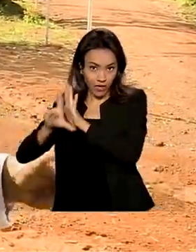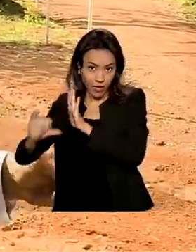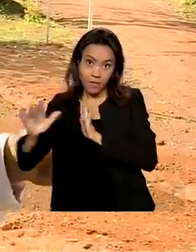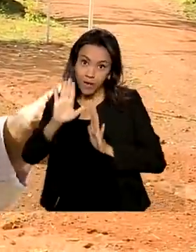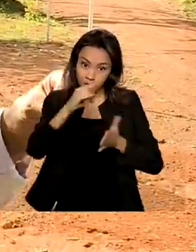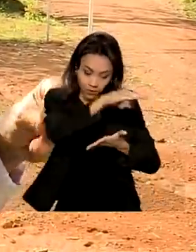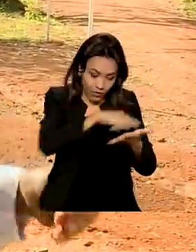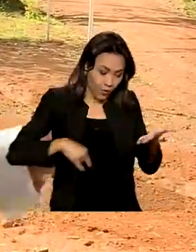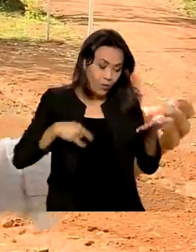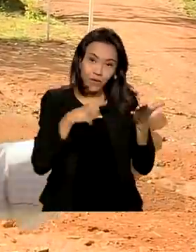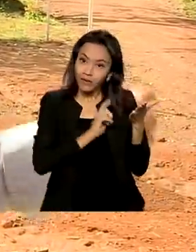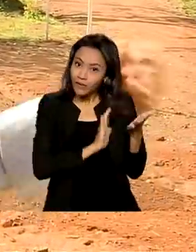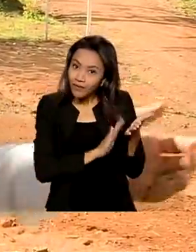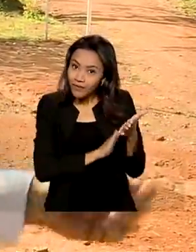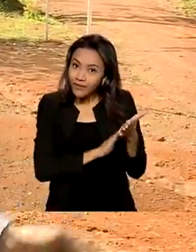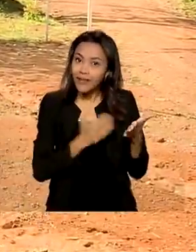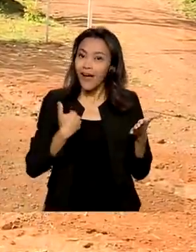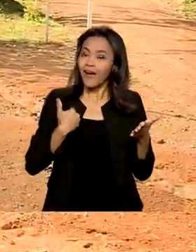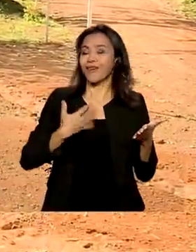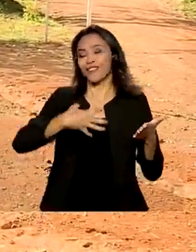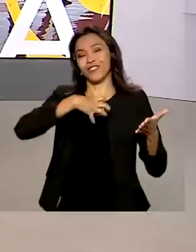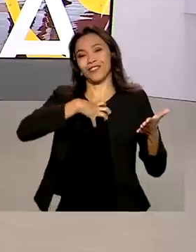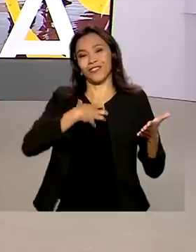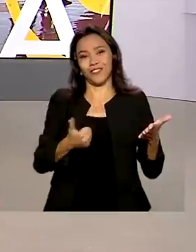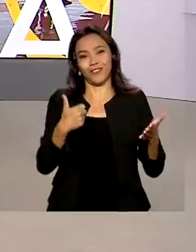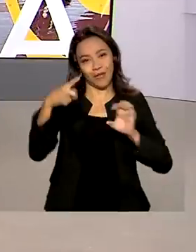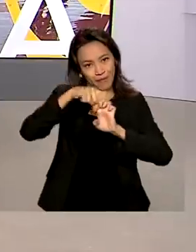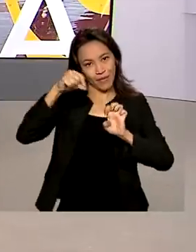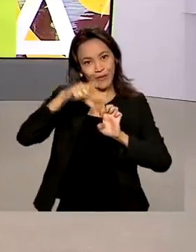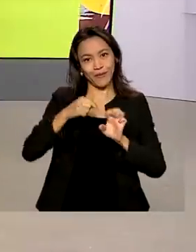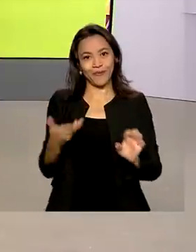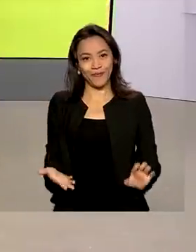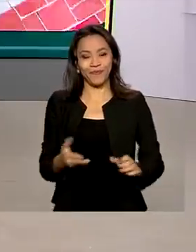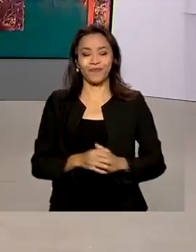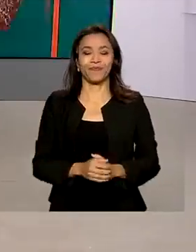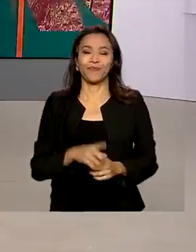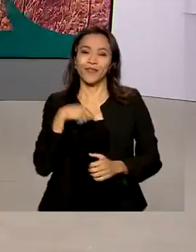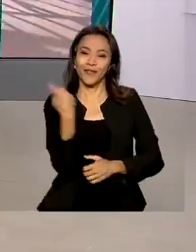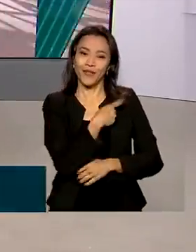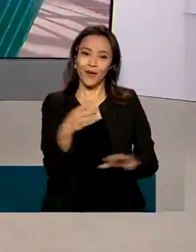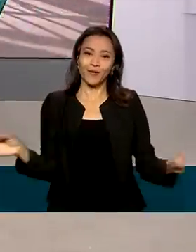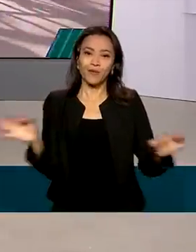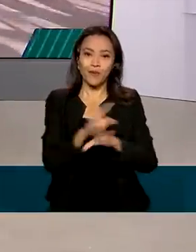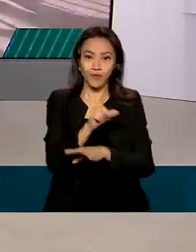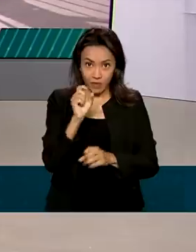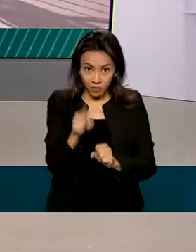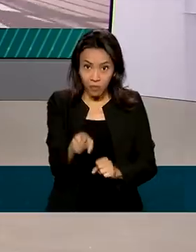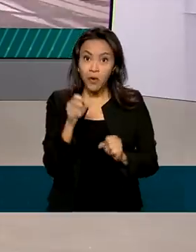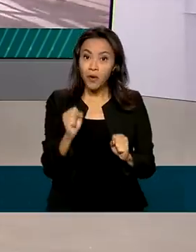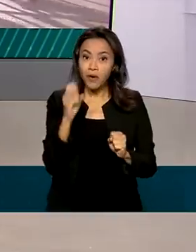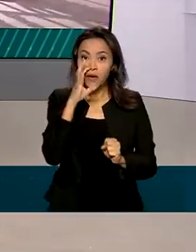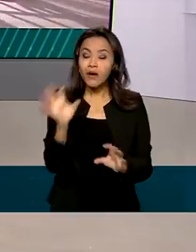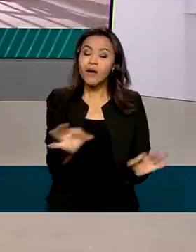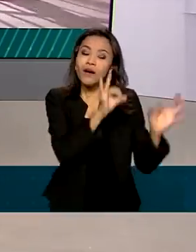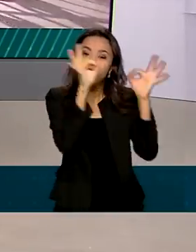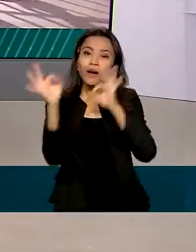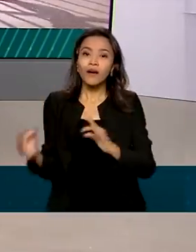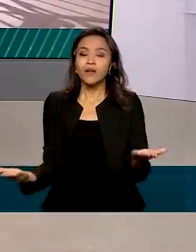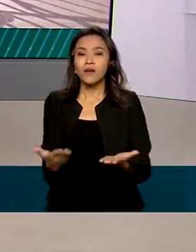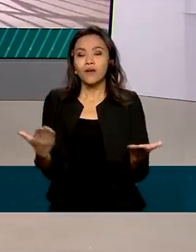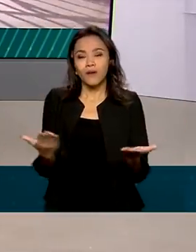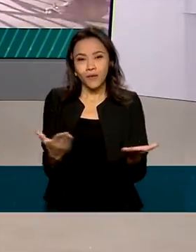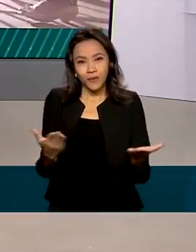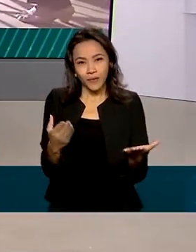realmente empreendedores, produtores. E a gente fica por aqui. Você pode rever as reportagens de hoje